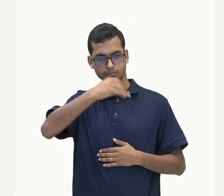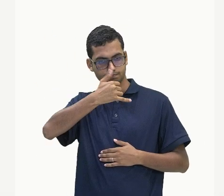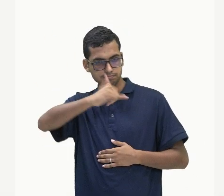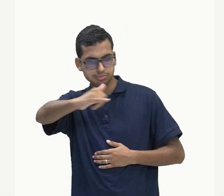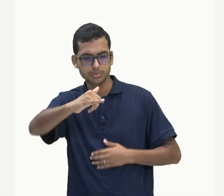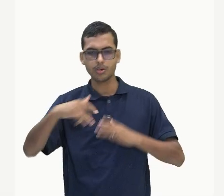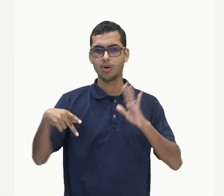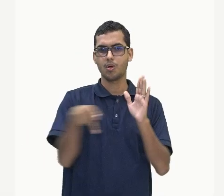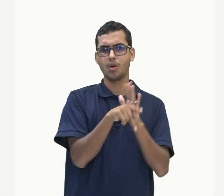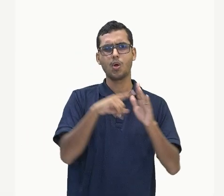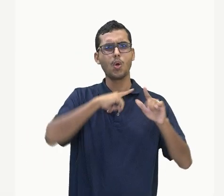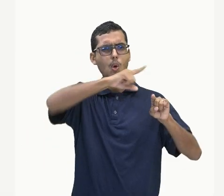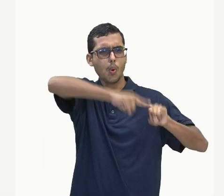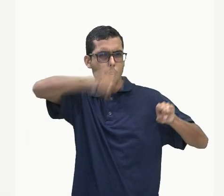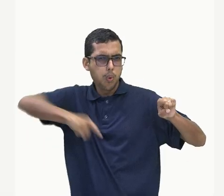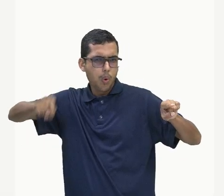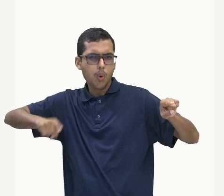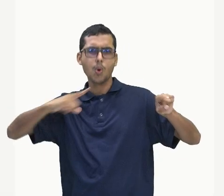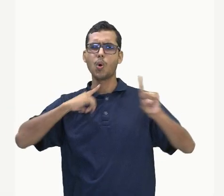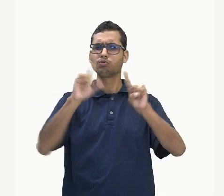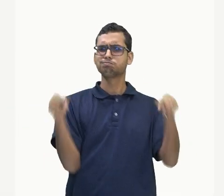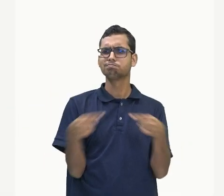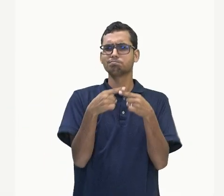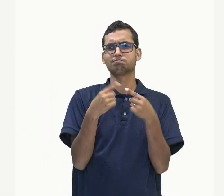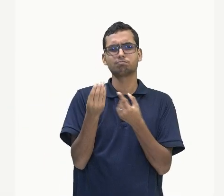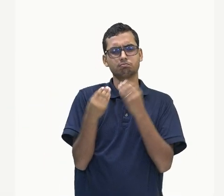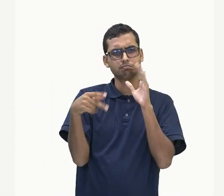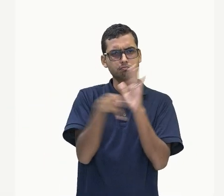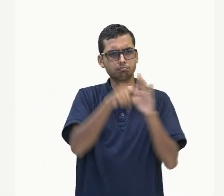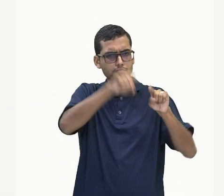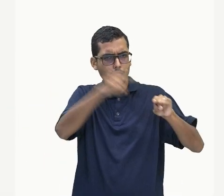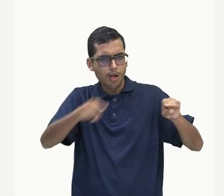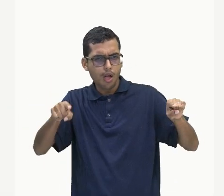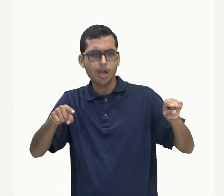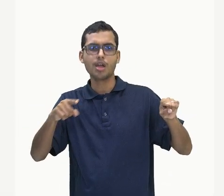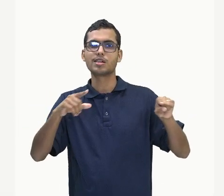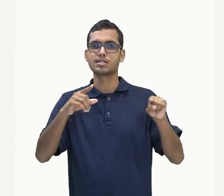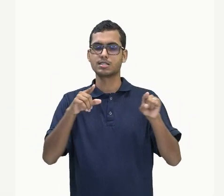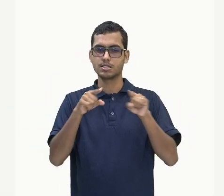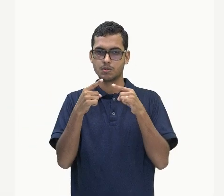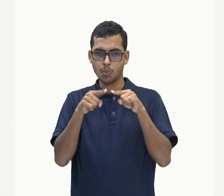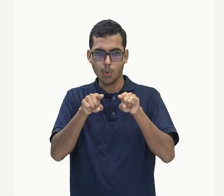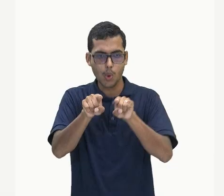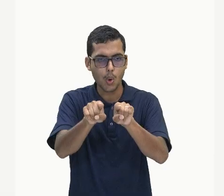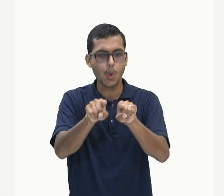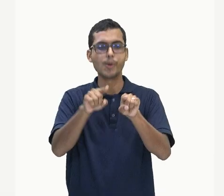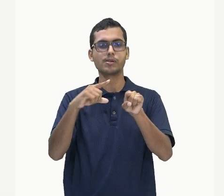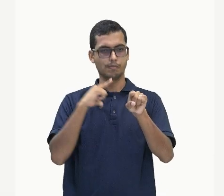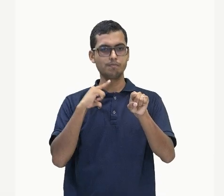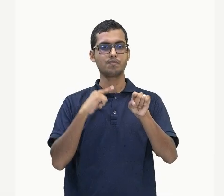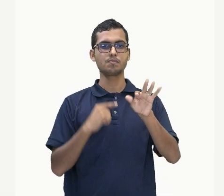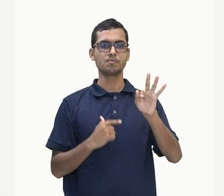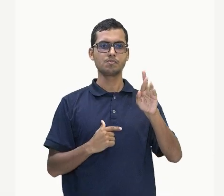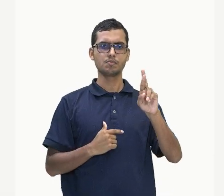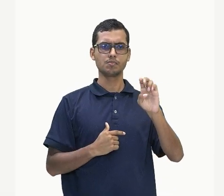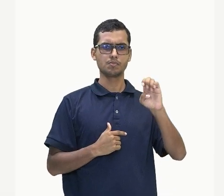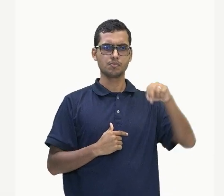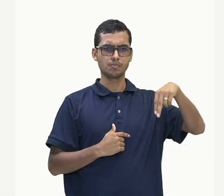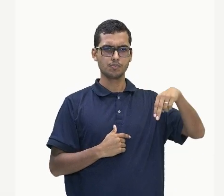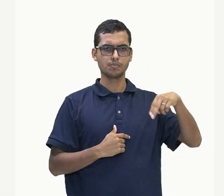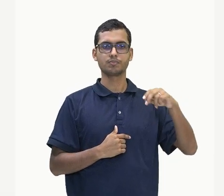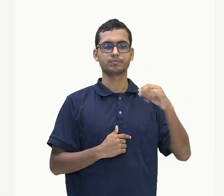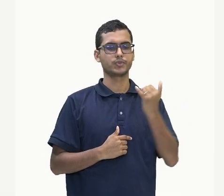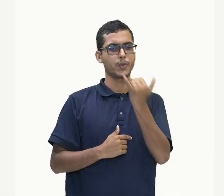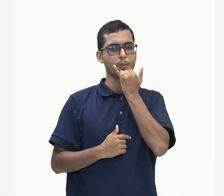onda é diretamente proporcional à sua frequência, ou seja, a frequência de uma onda eletromagnética é um indicador